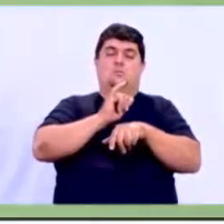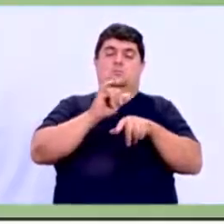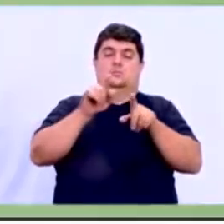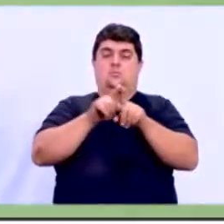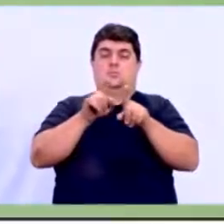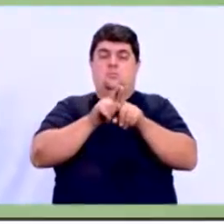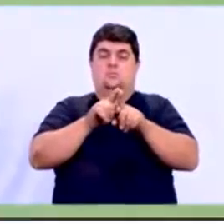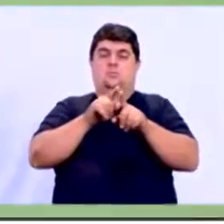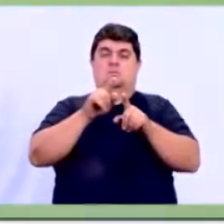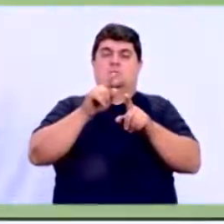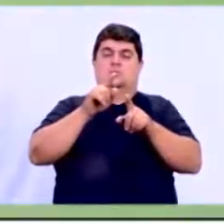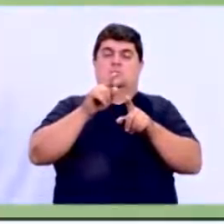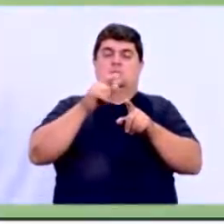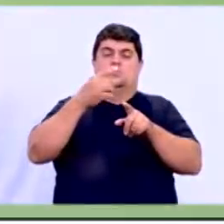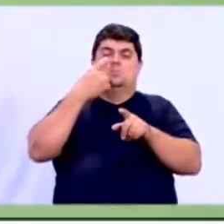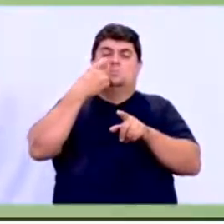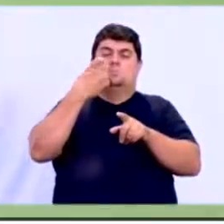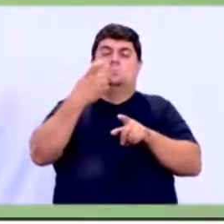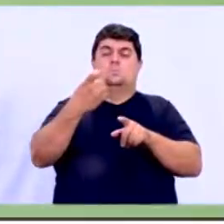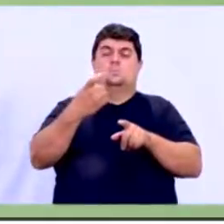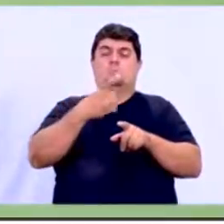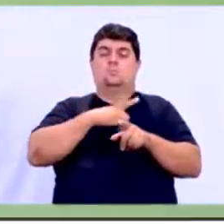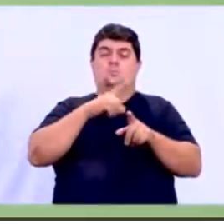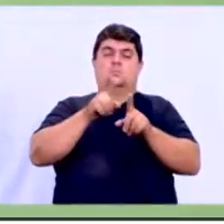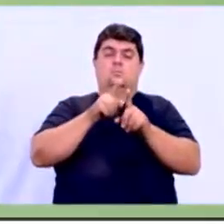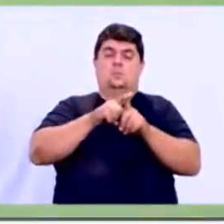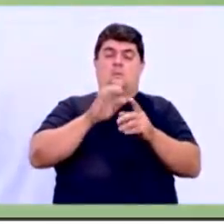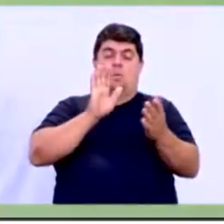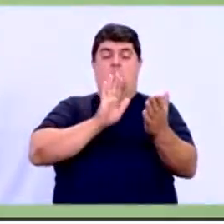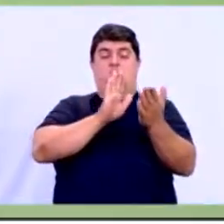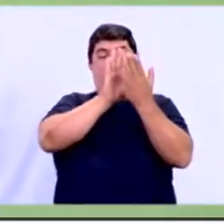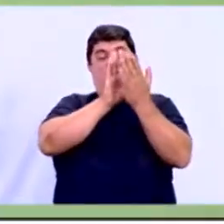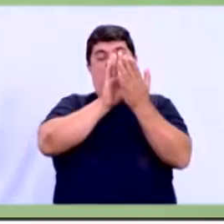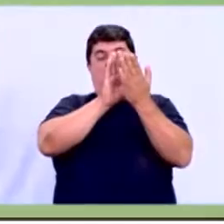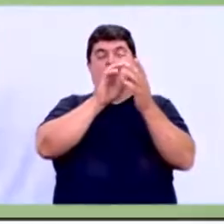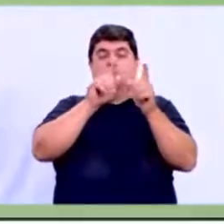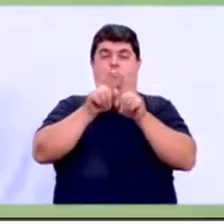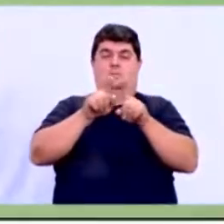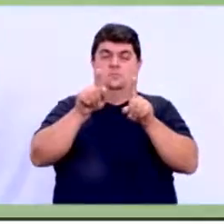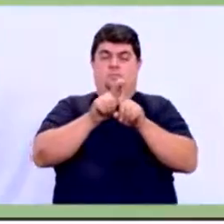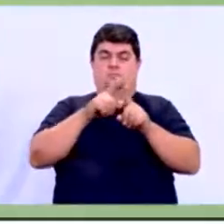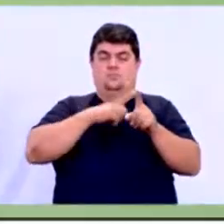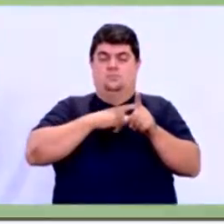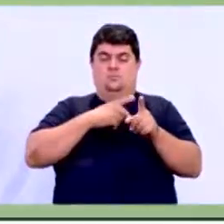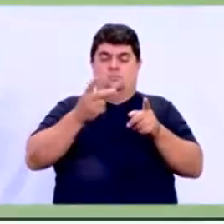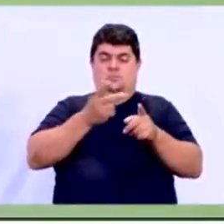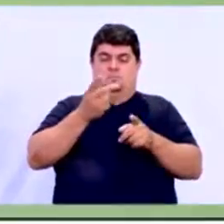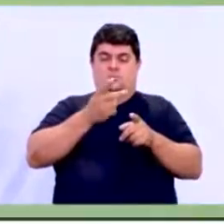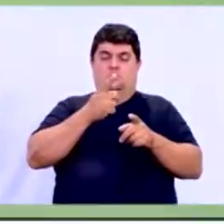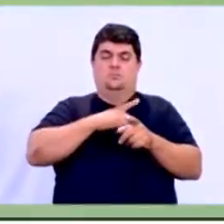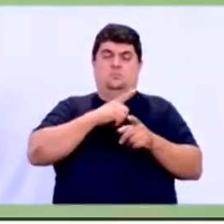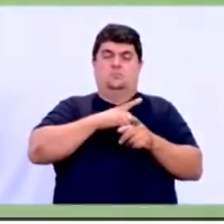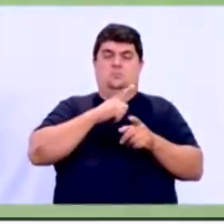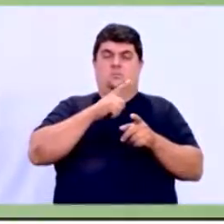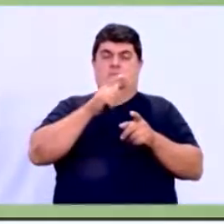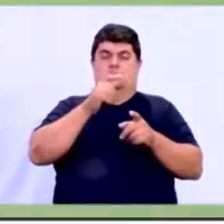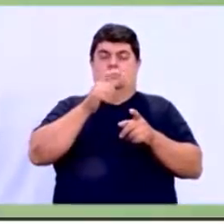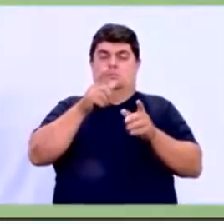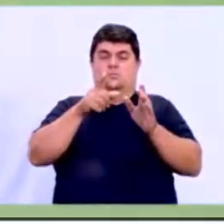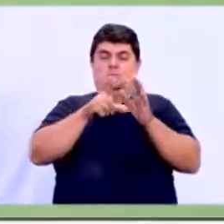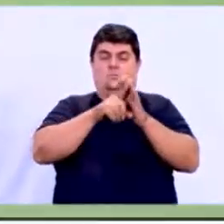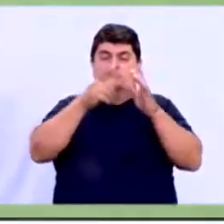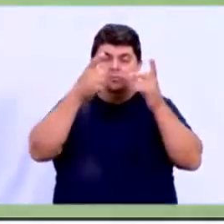vamos identificar as oportunidades e as ameaças. Essas duas estão relacionadas ao ambiente...